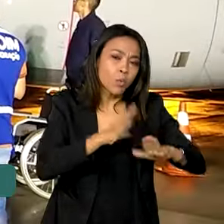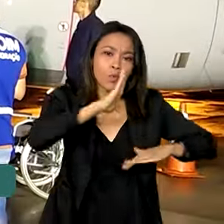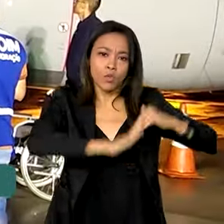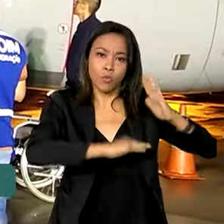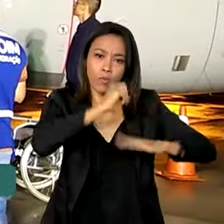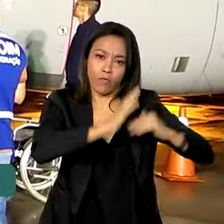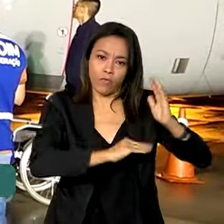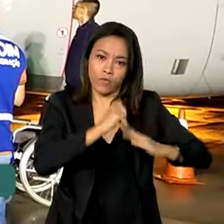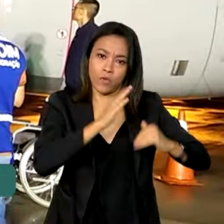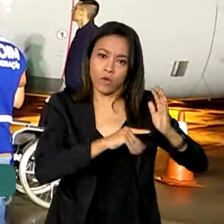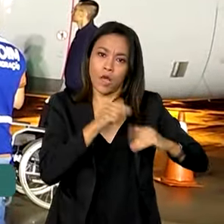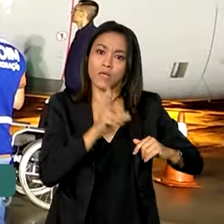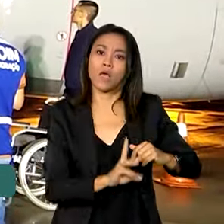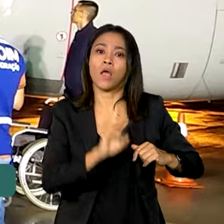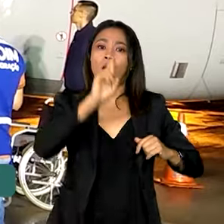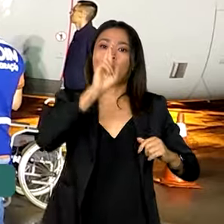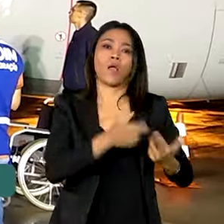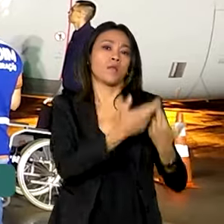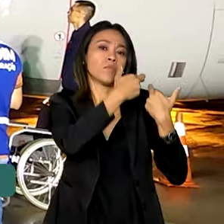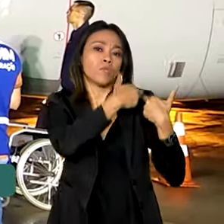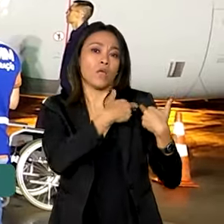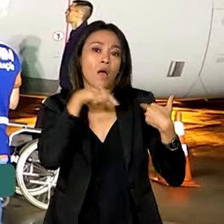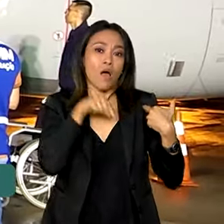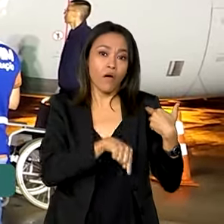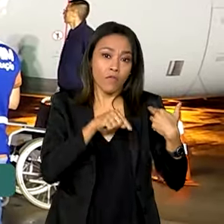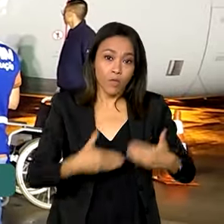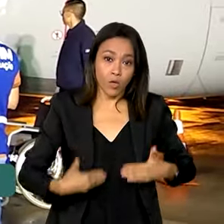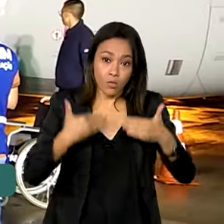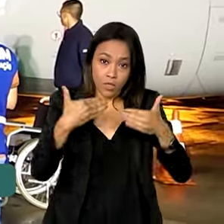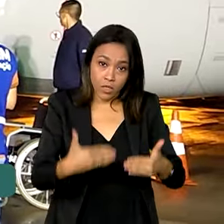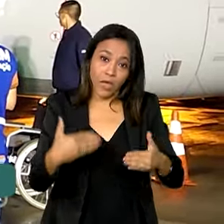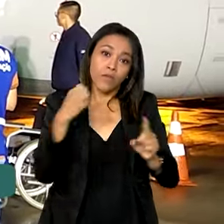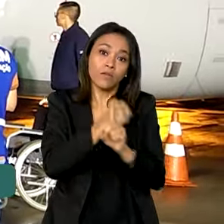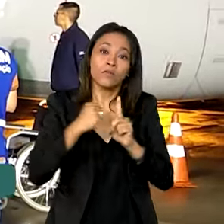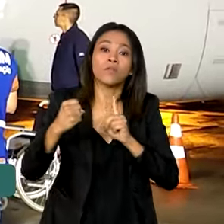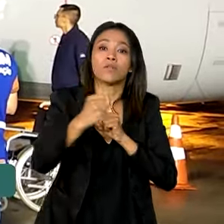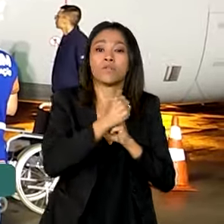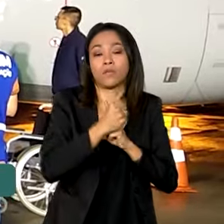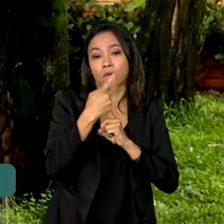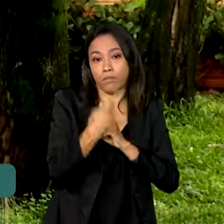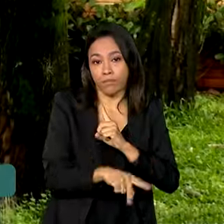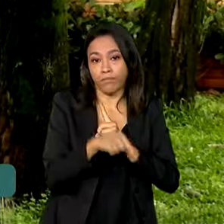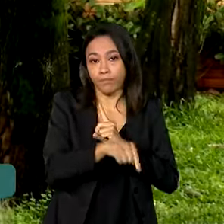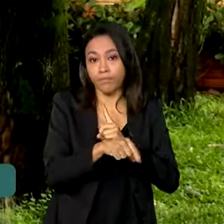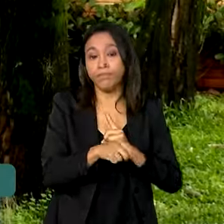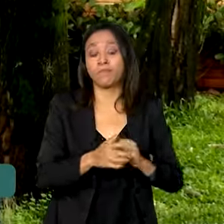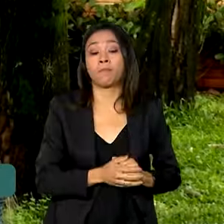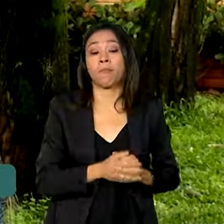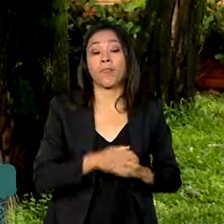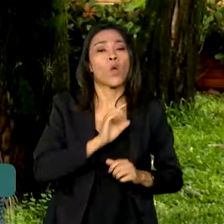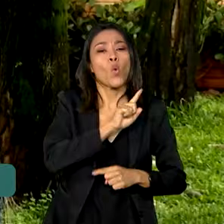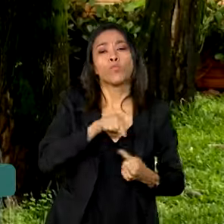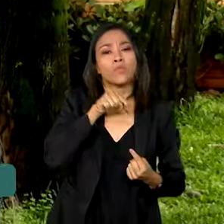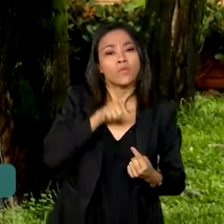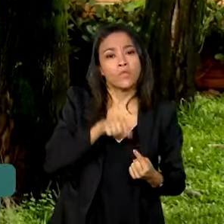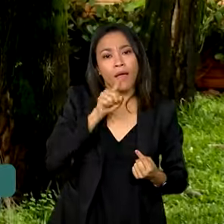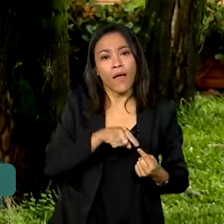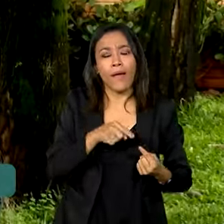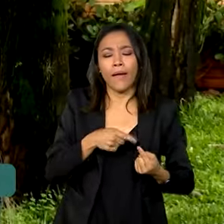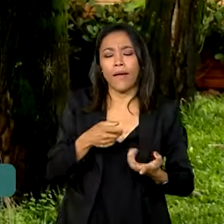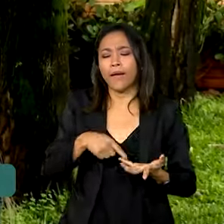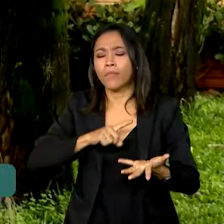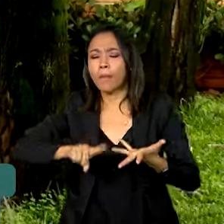do Ministério do Desenvolvimento e Assistência Social, Família e Combate à Fome. O papel delas é acolher as